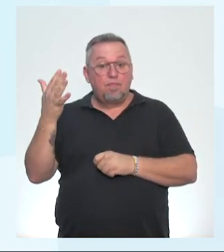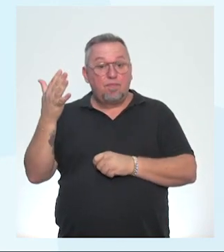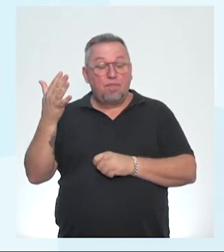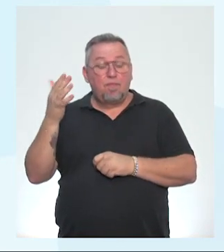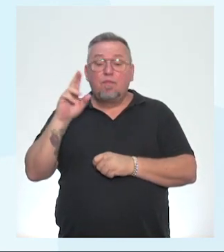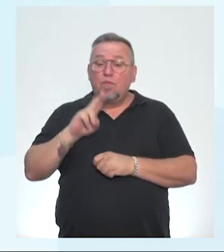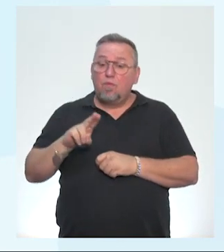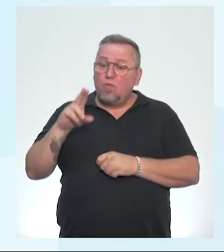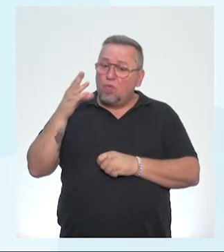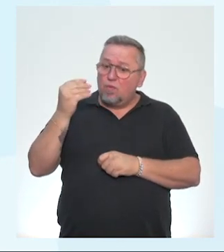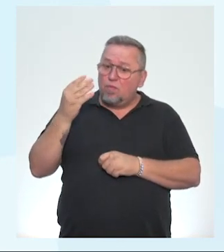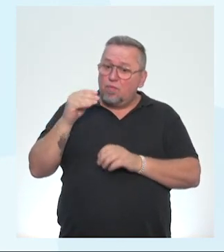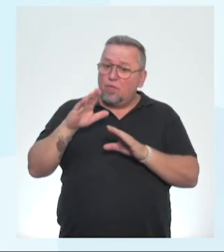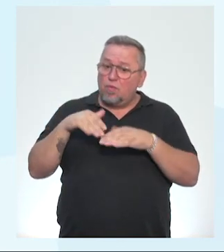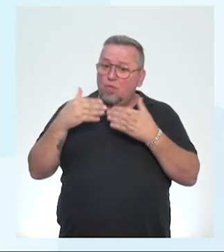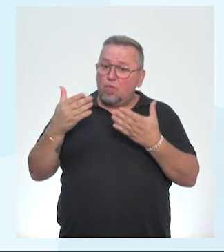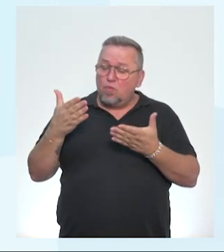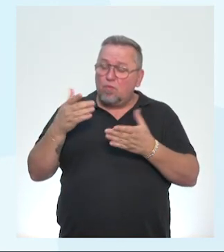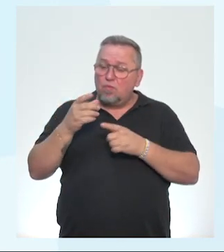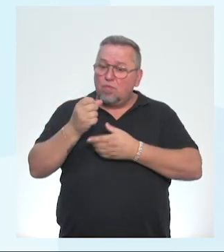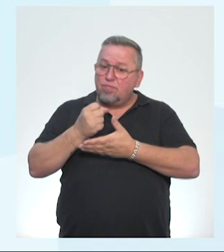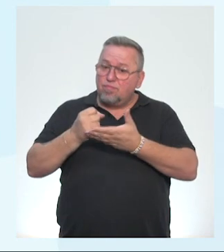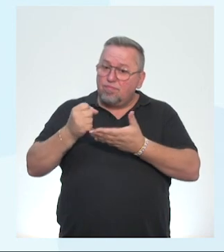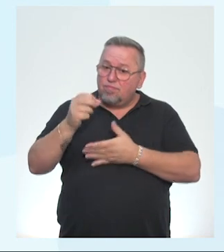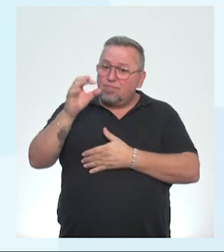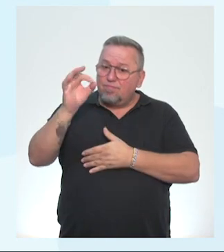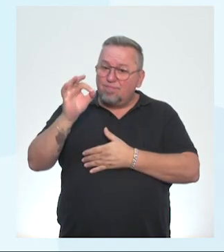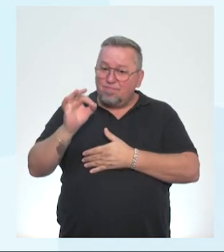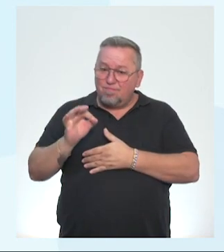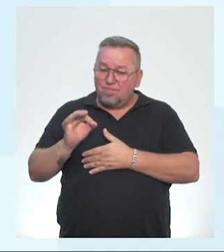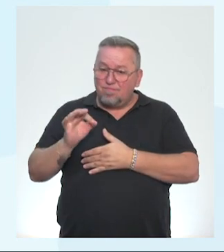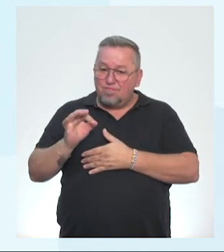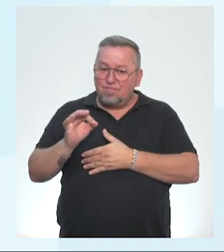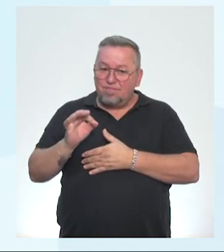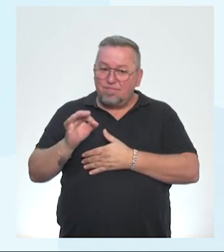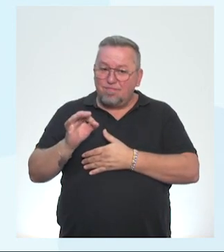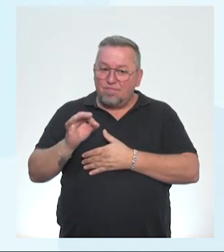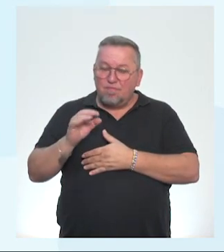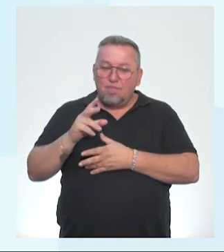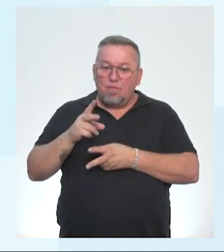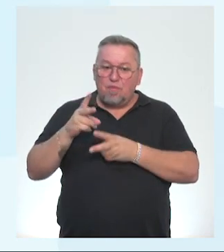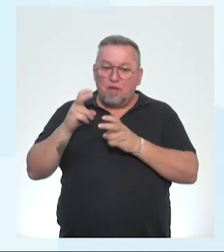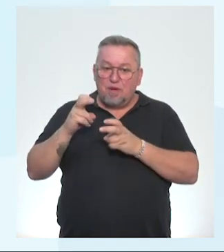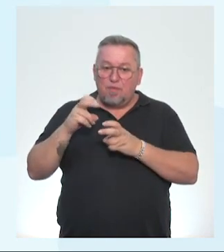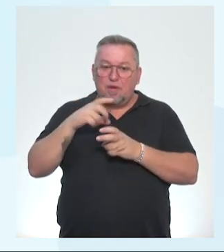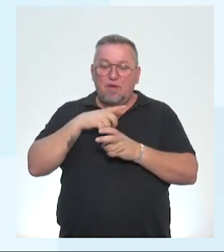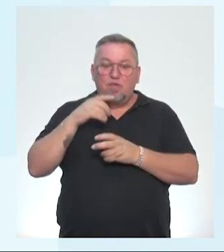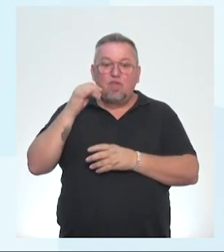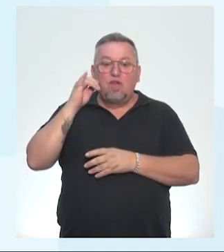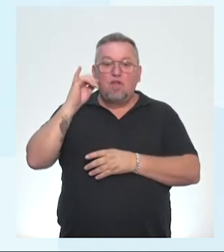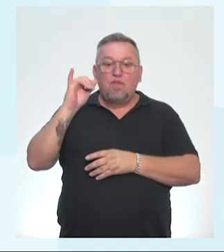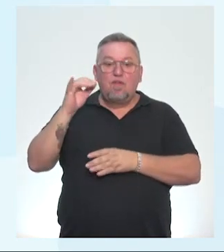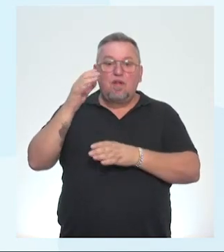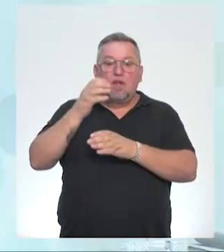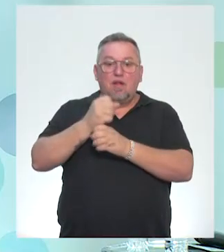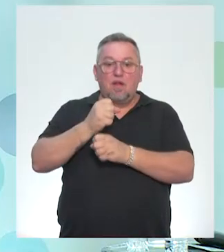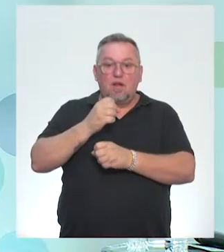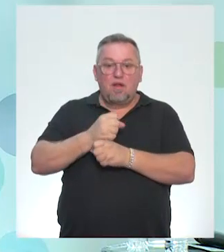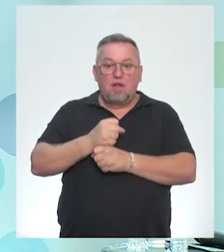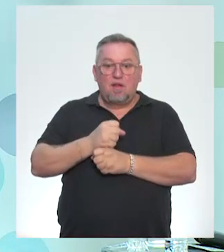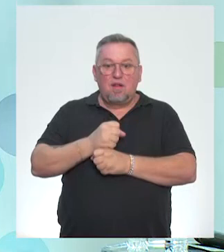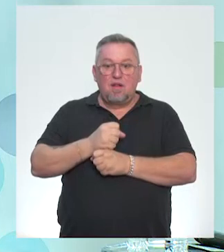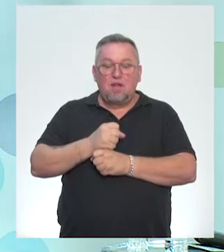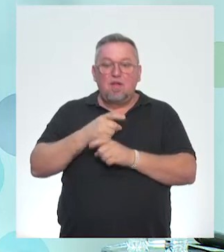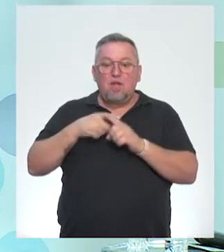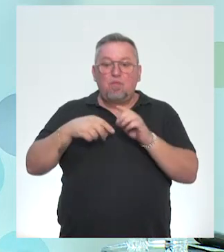usa muito quando está fundamentando porcentagem, dando uma base para o pessoal trabalhar. Perceba que aqui a gente evita calcular porcentagem